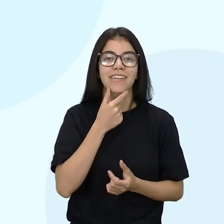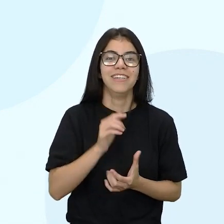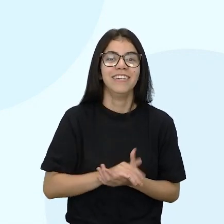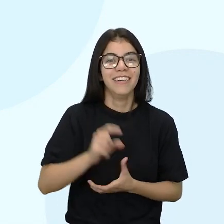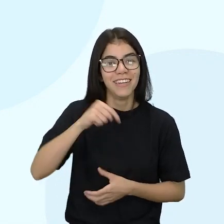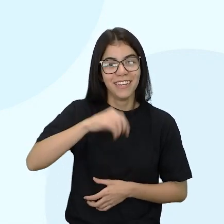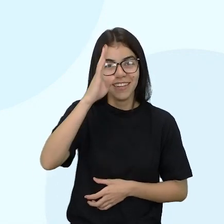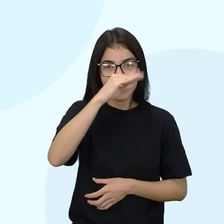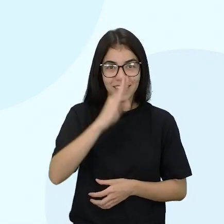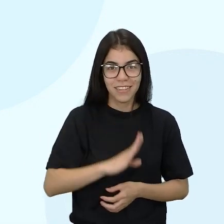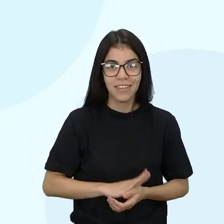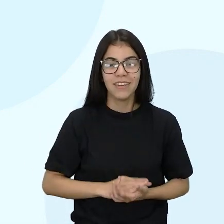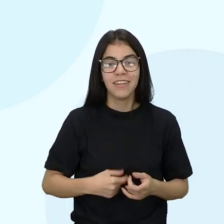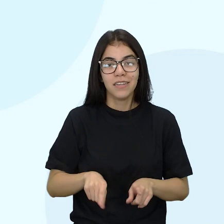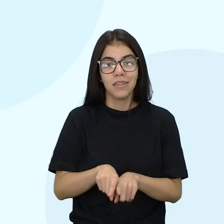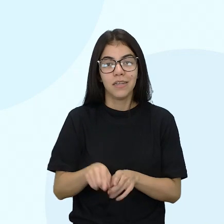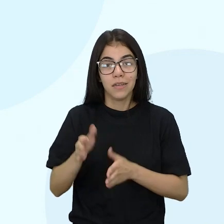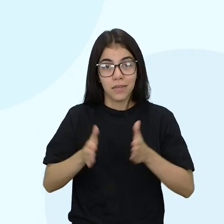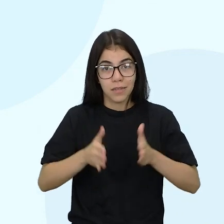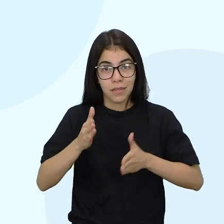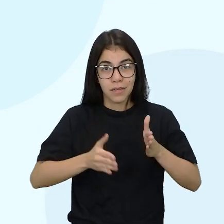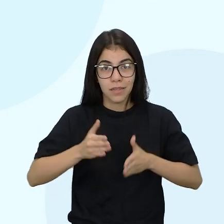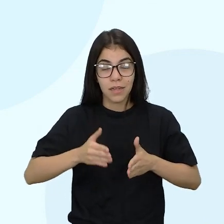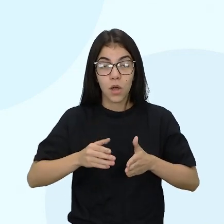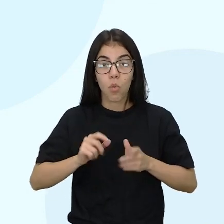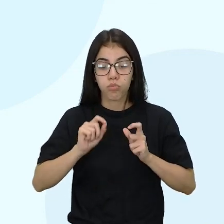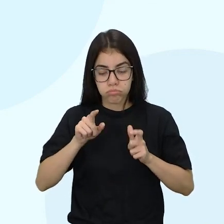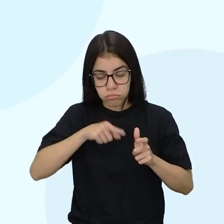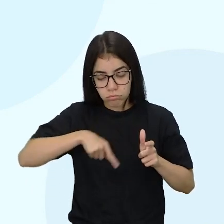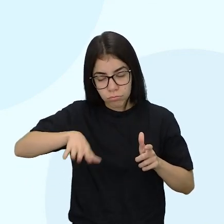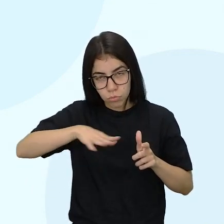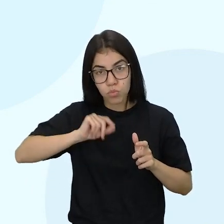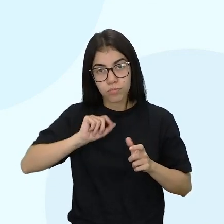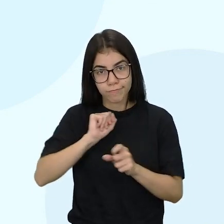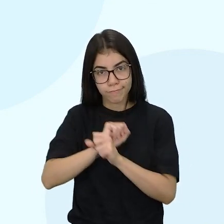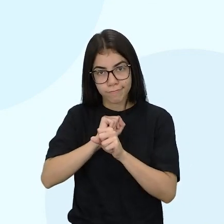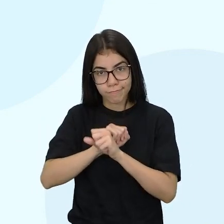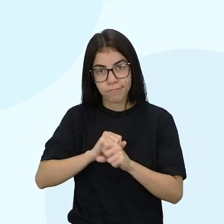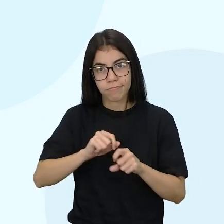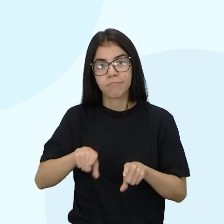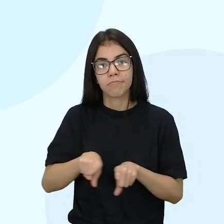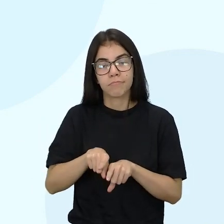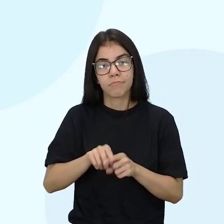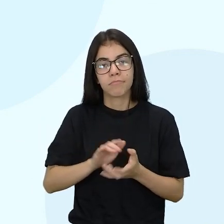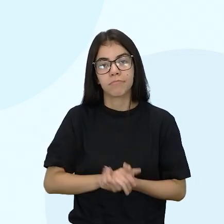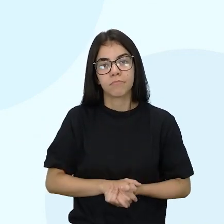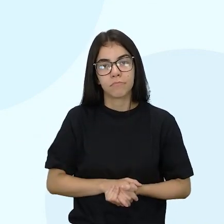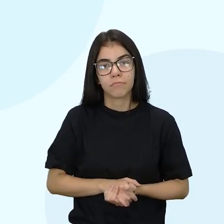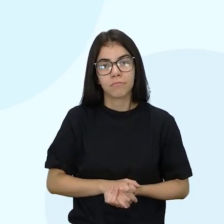no geral. No período da escravidão, o termo